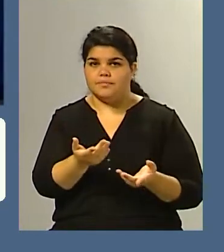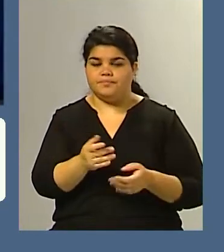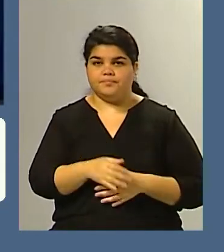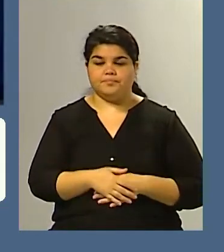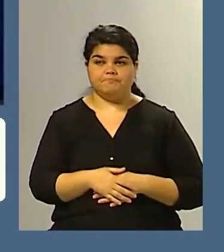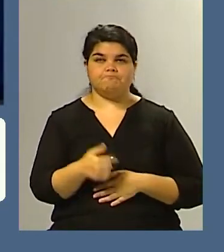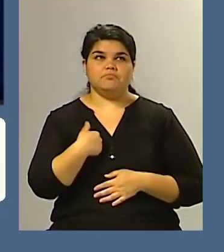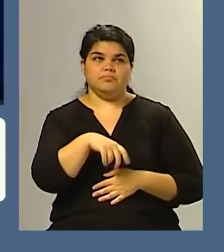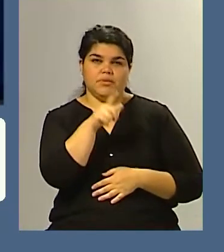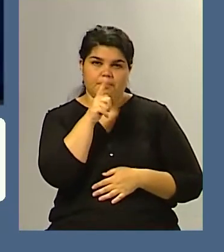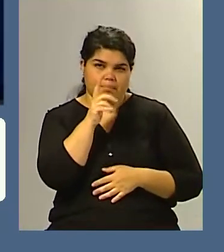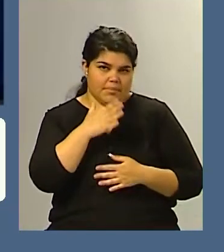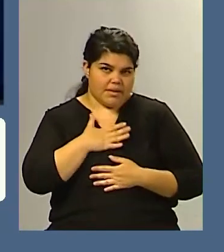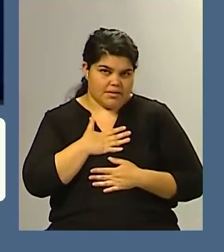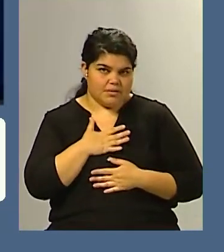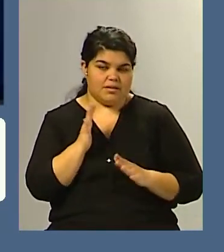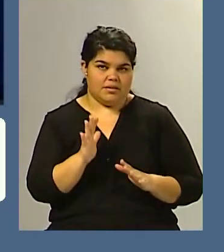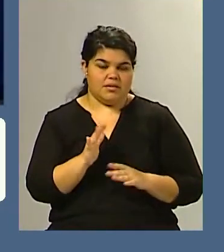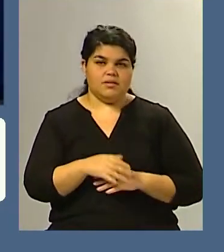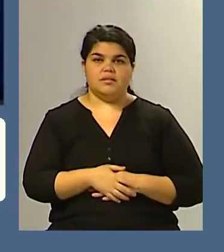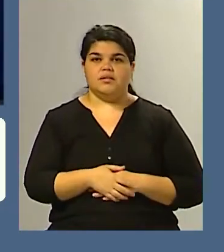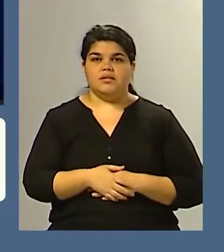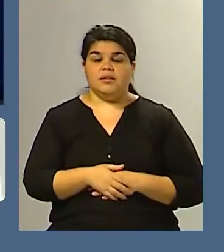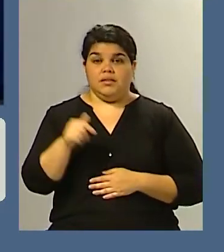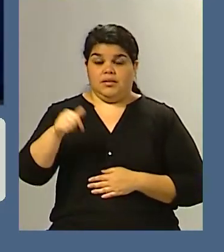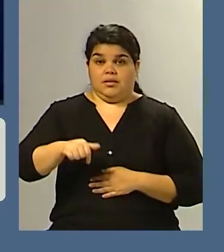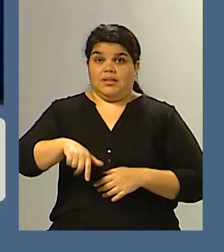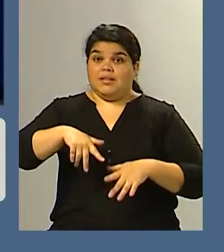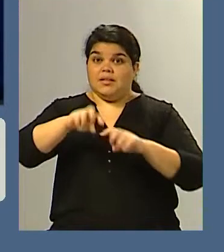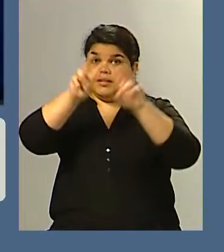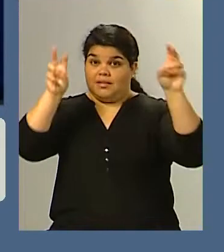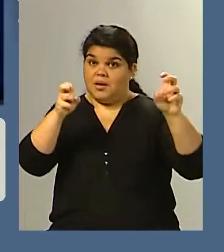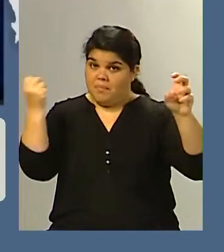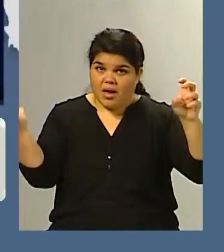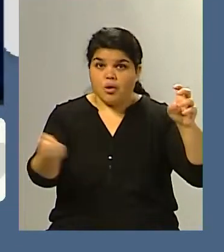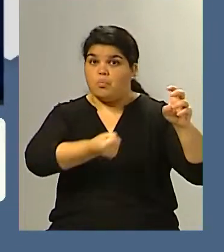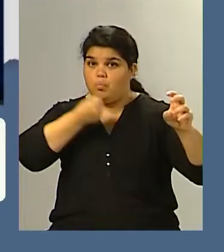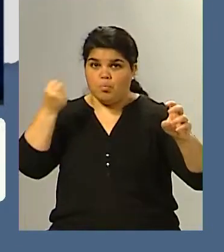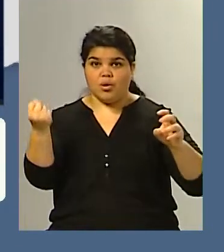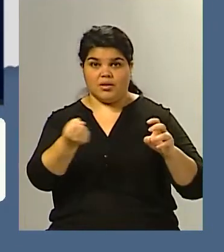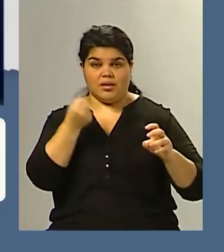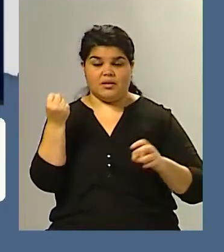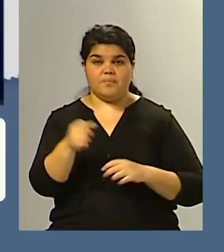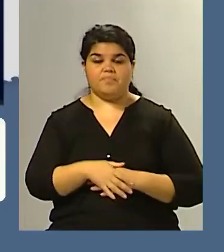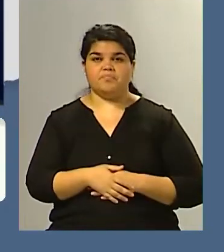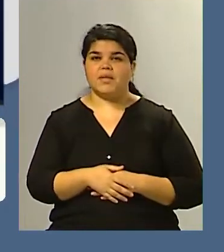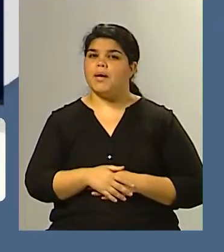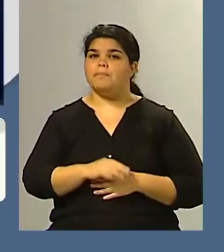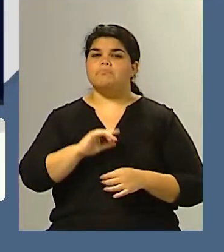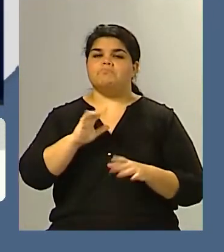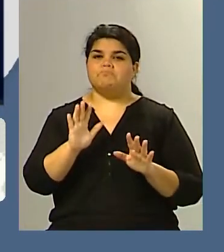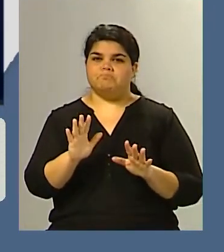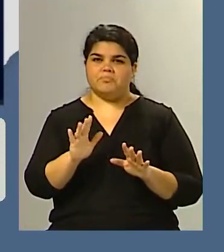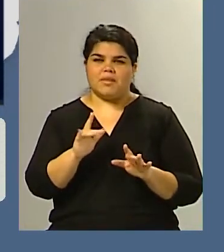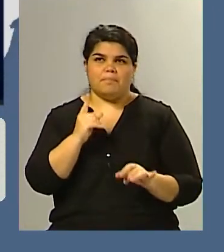parece que estamos frente a um tema que será central. O primeiro indício de tudo isso é que